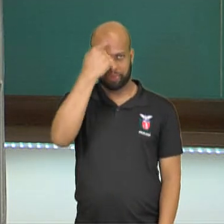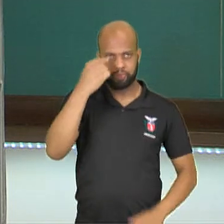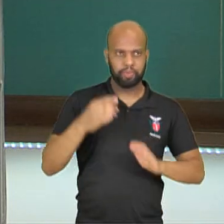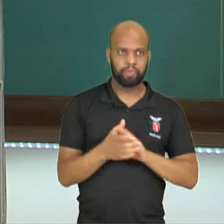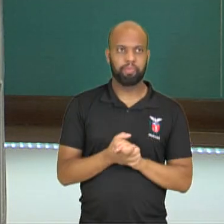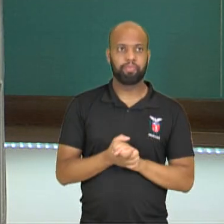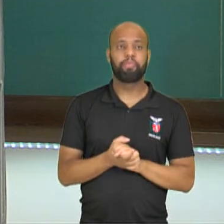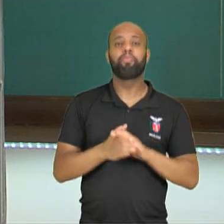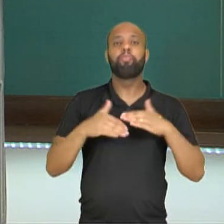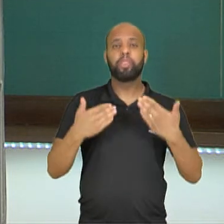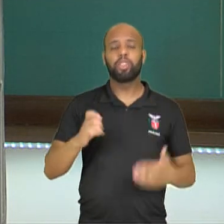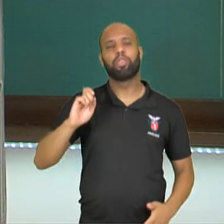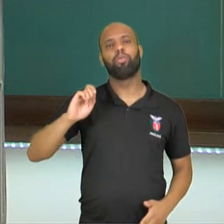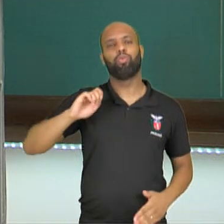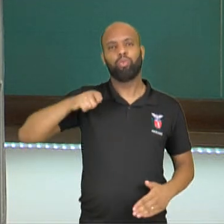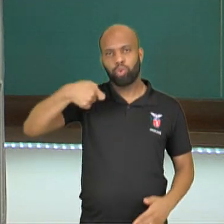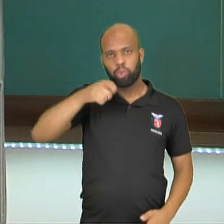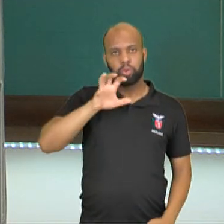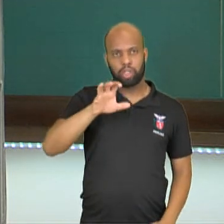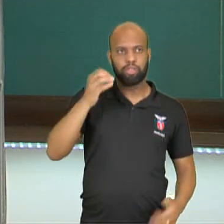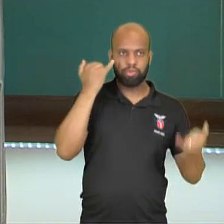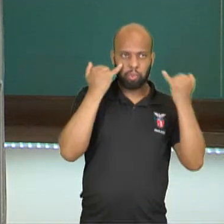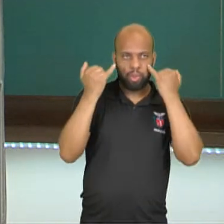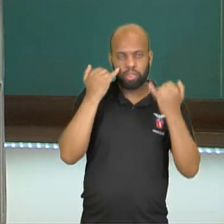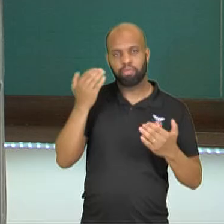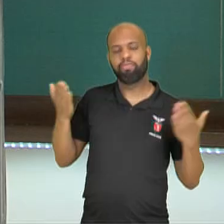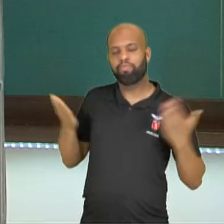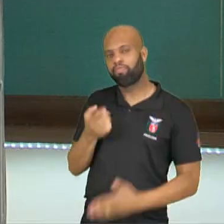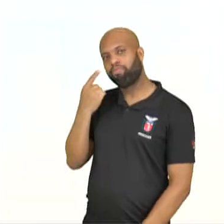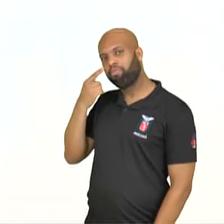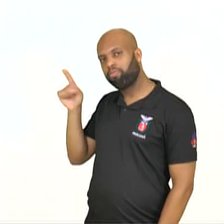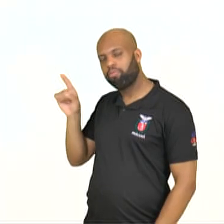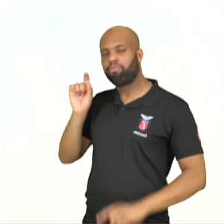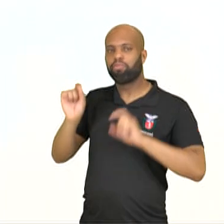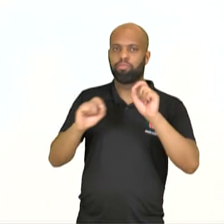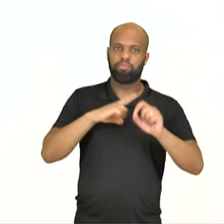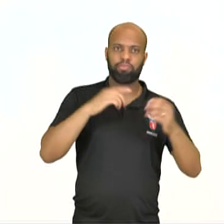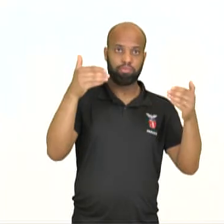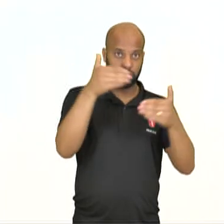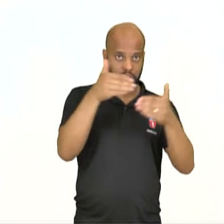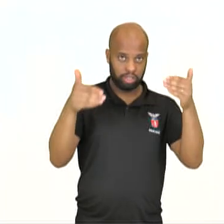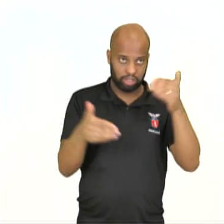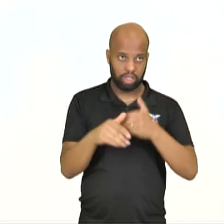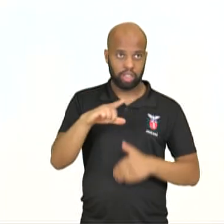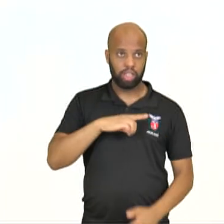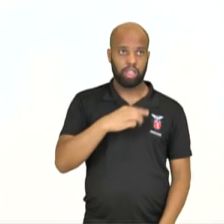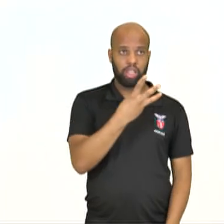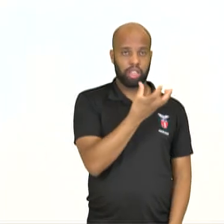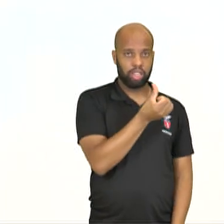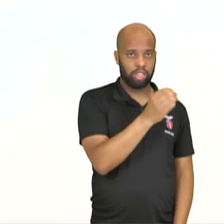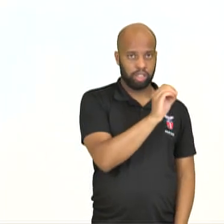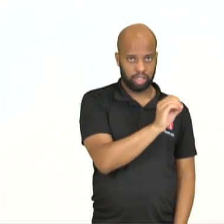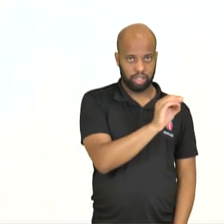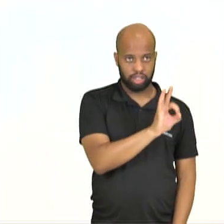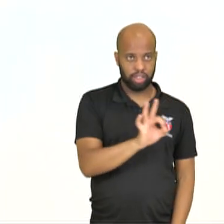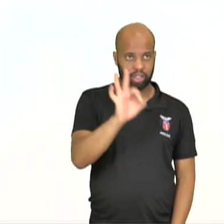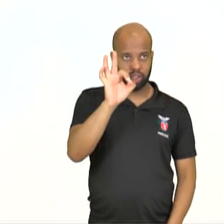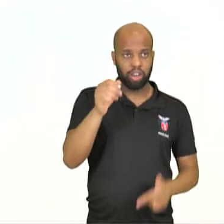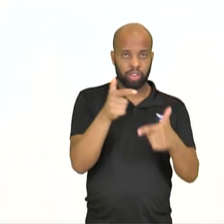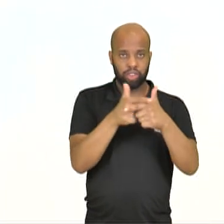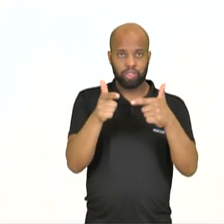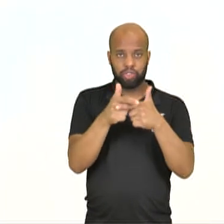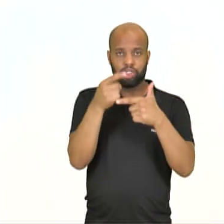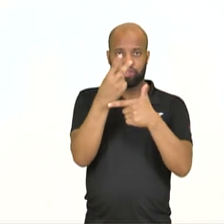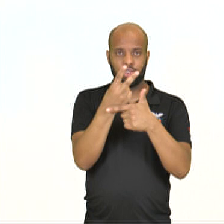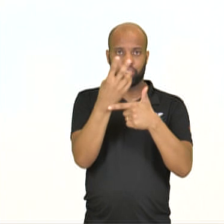A partir dessas informações, observe o que está aparecendo na tela para você, ó. 360 graus divididos